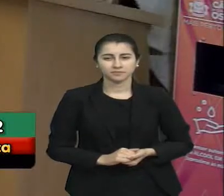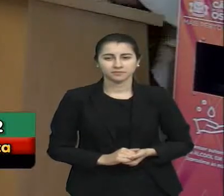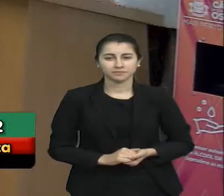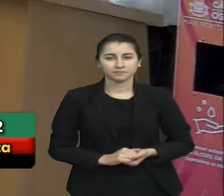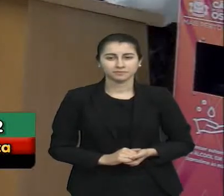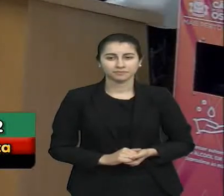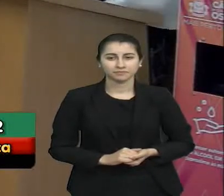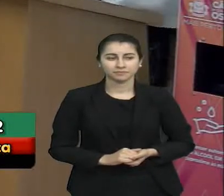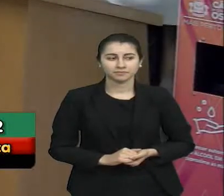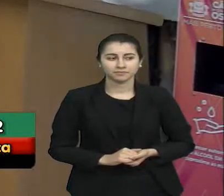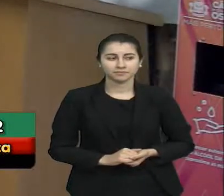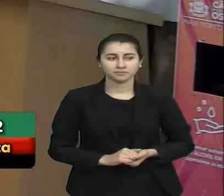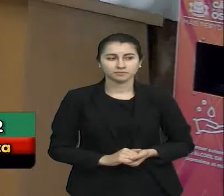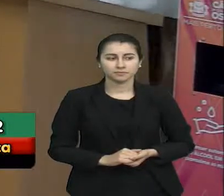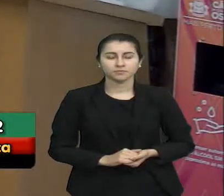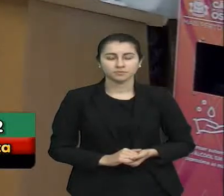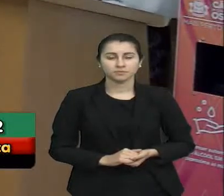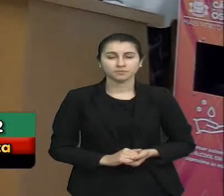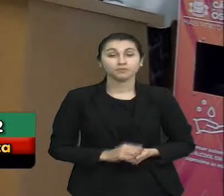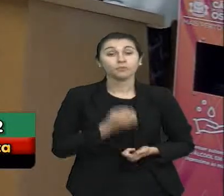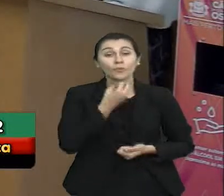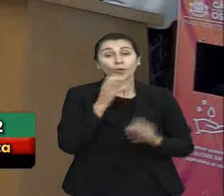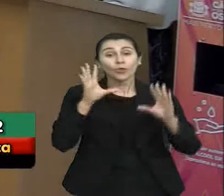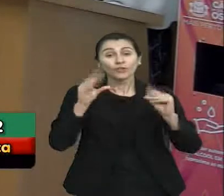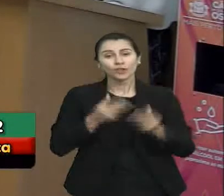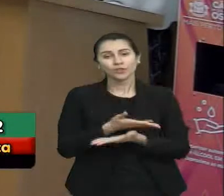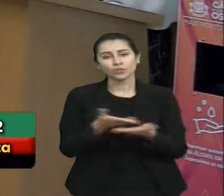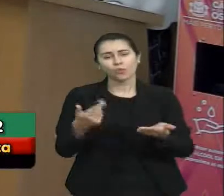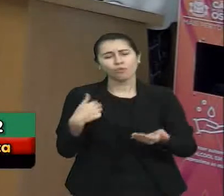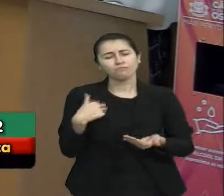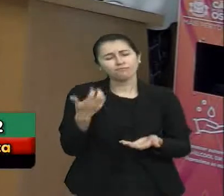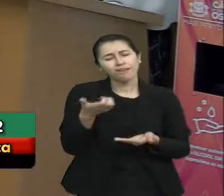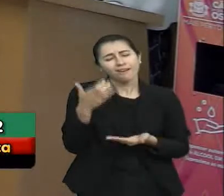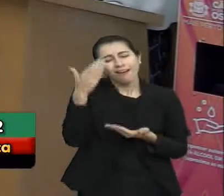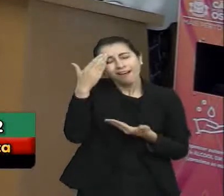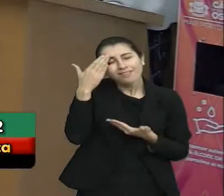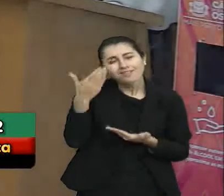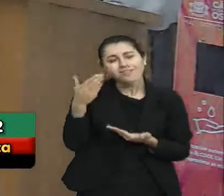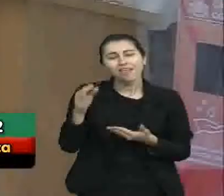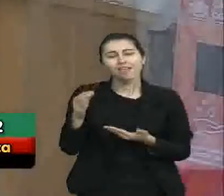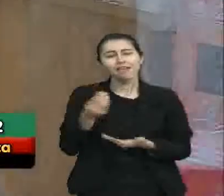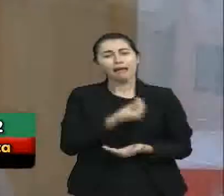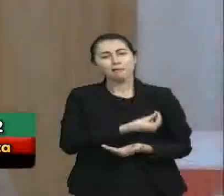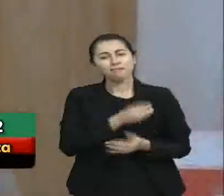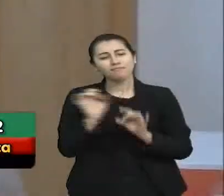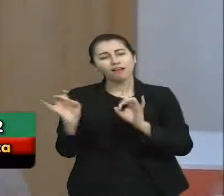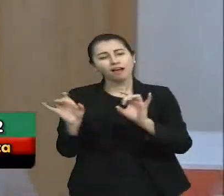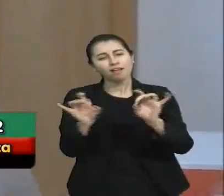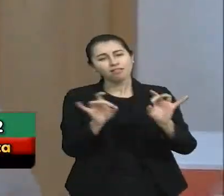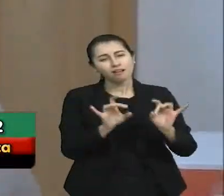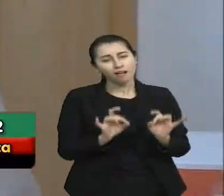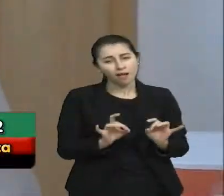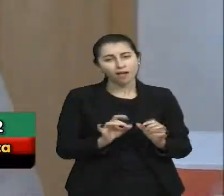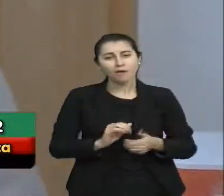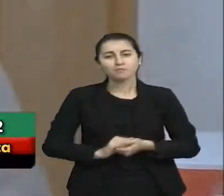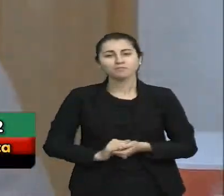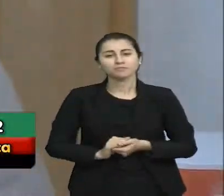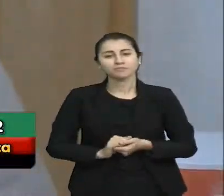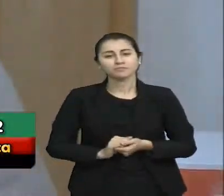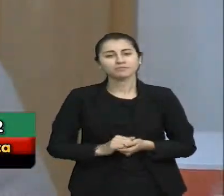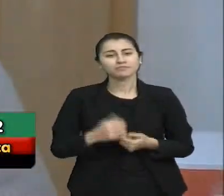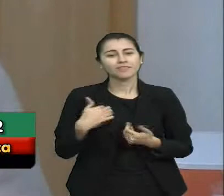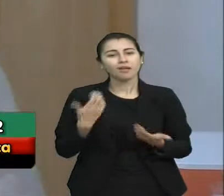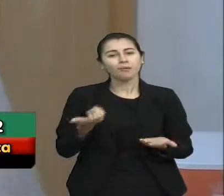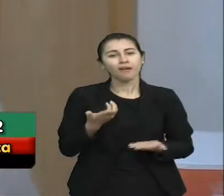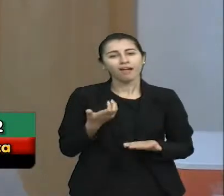Boa noite a todos. Quero agradecer a presença de cada um, né? A bênção,